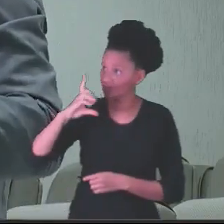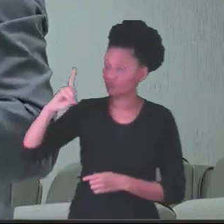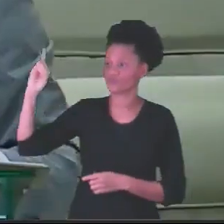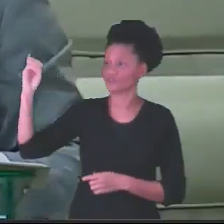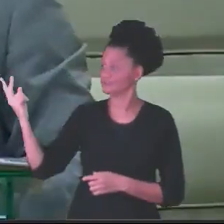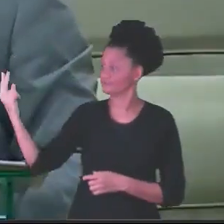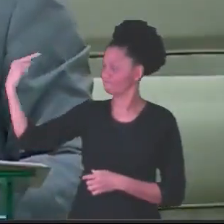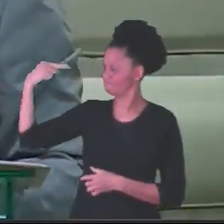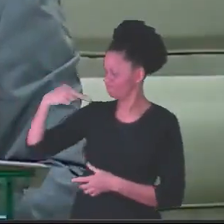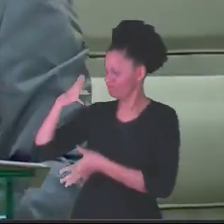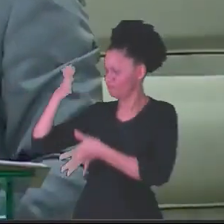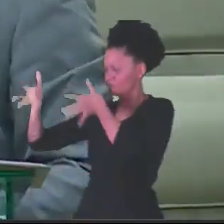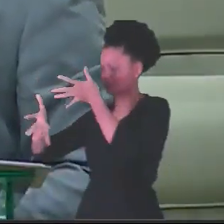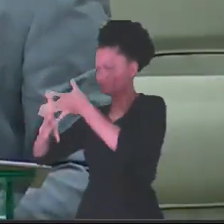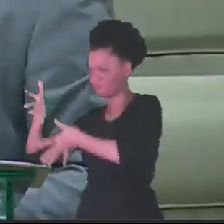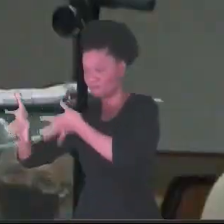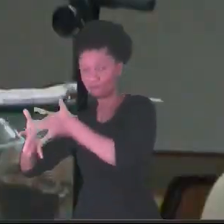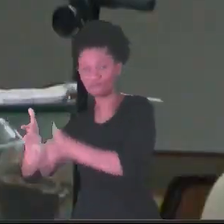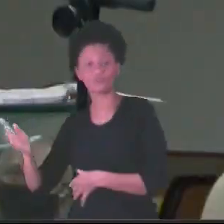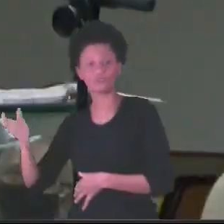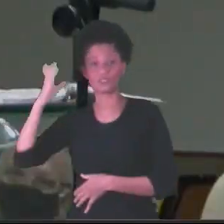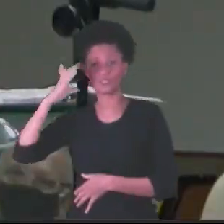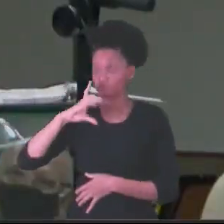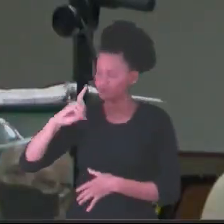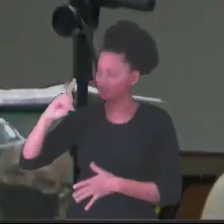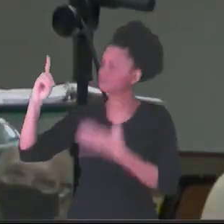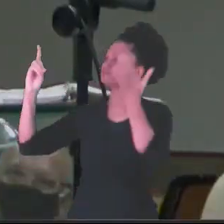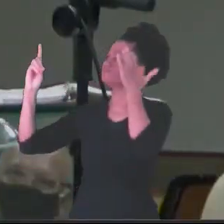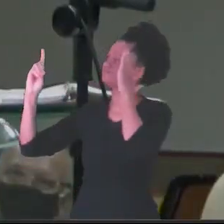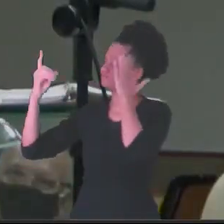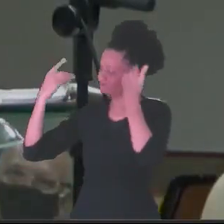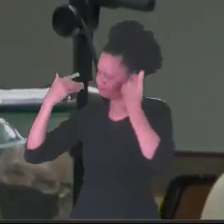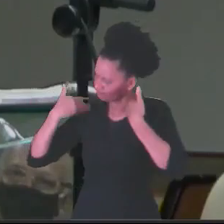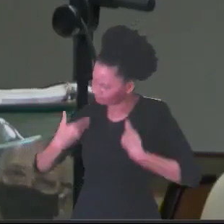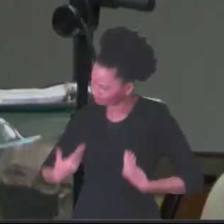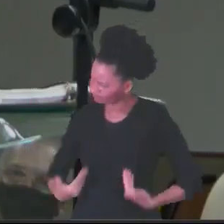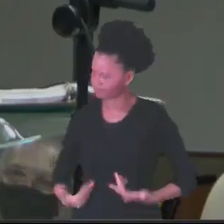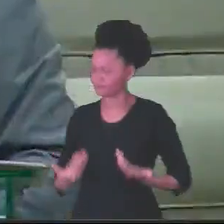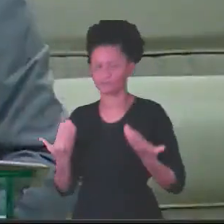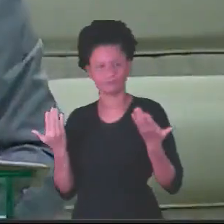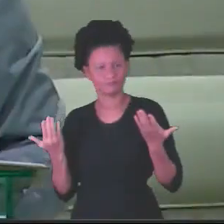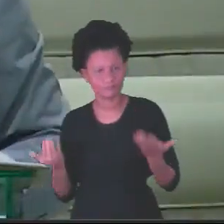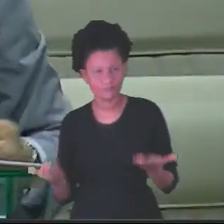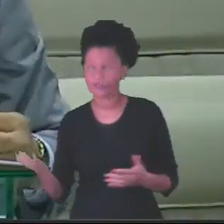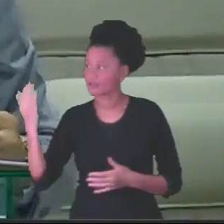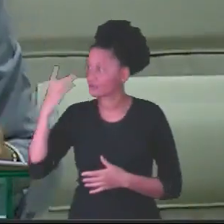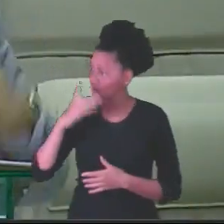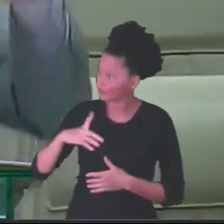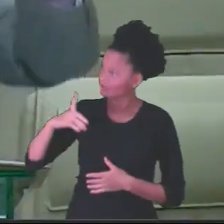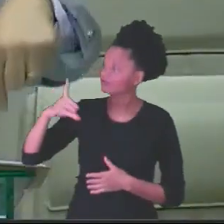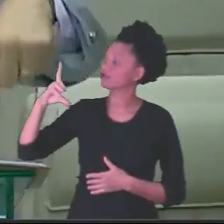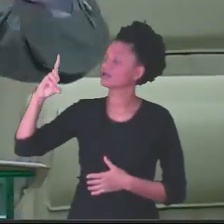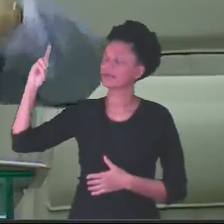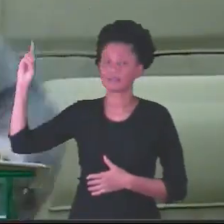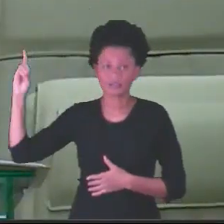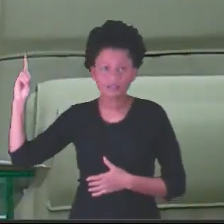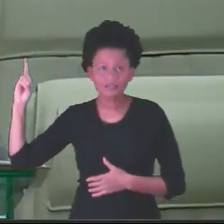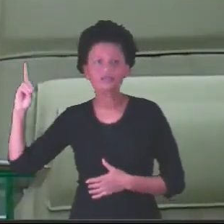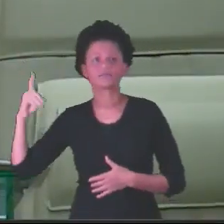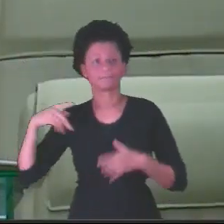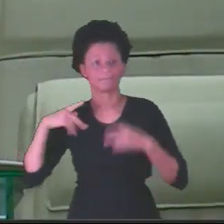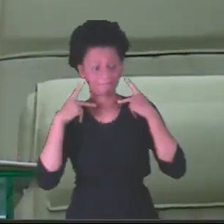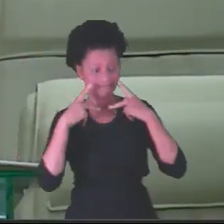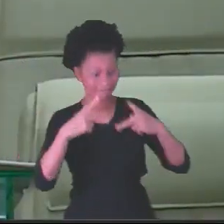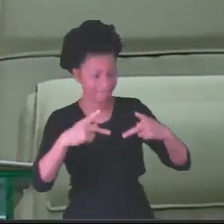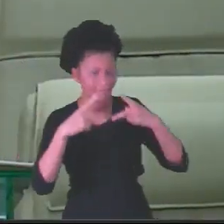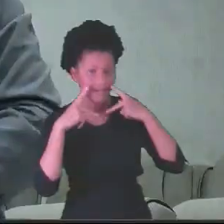ouve o deus que nos entendem compreende o deus tem muitas vezes para casa aqui